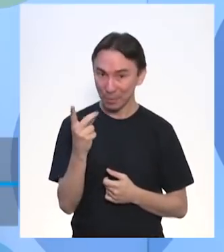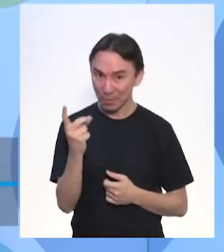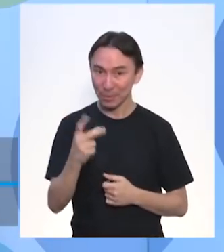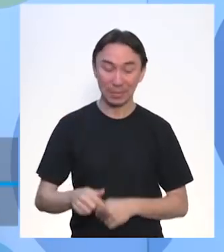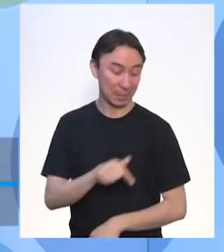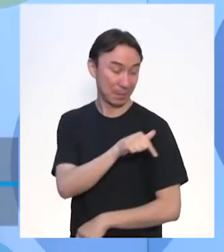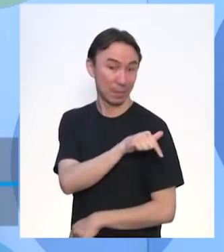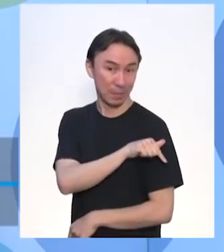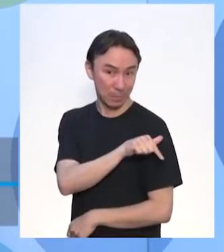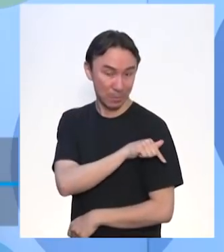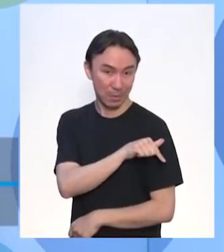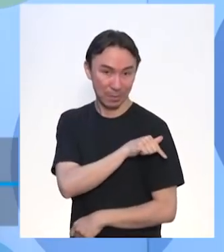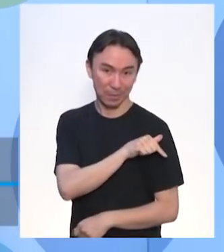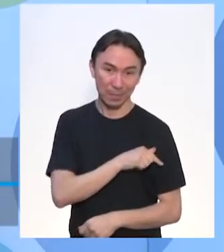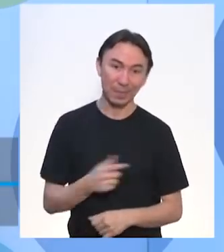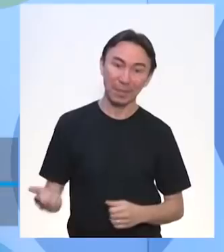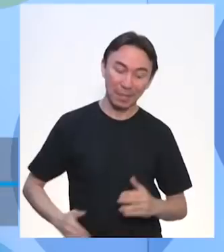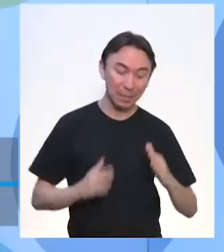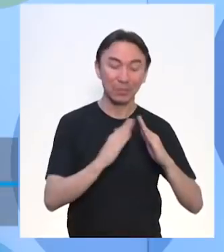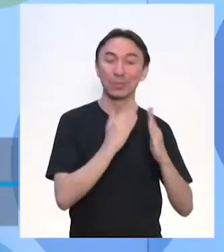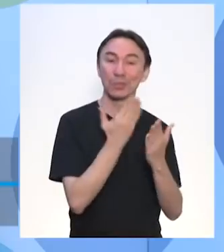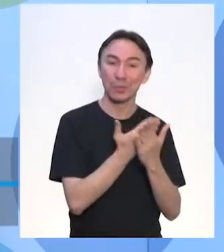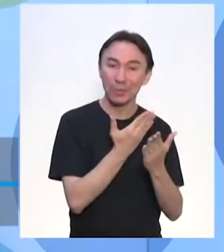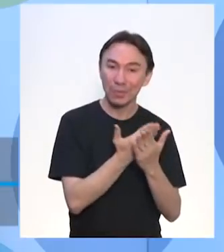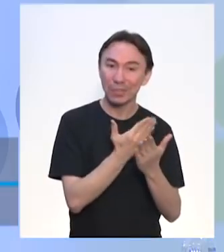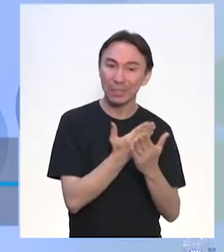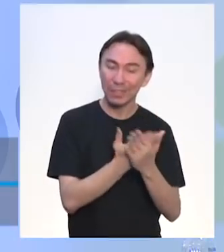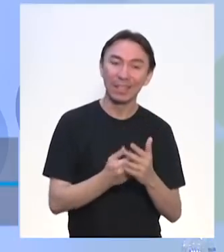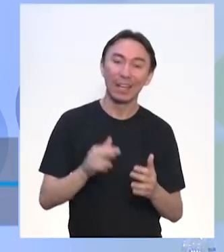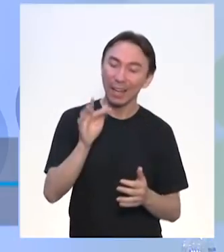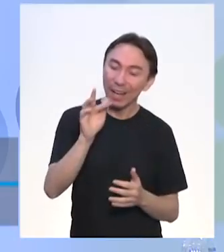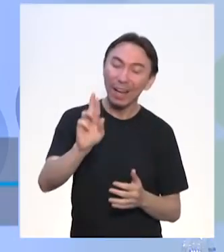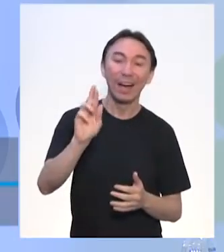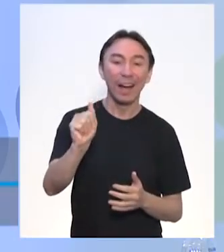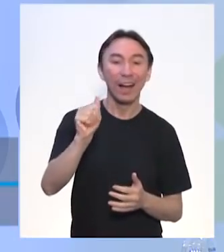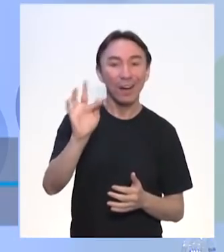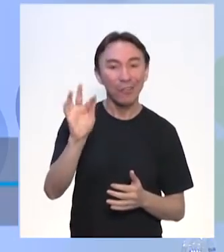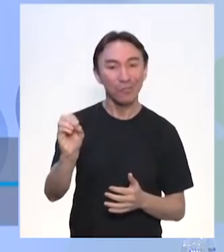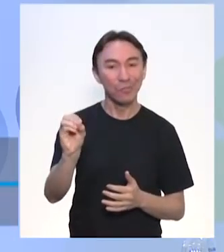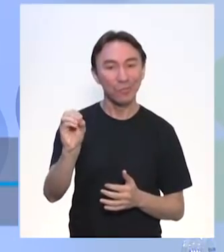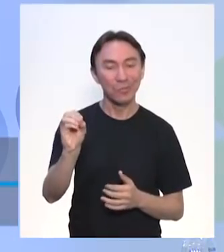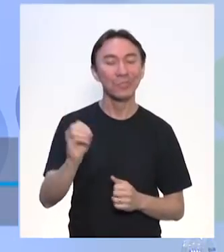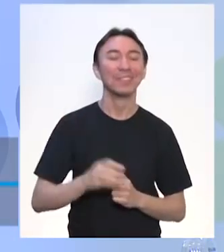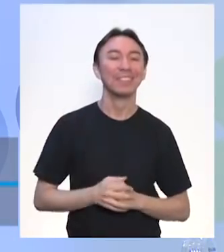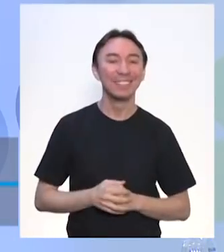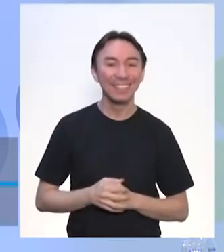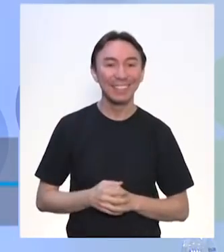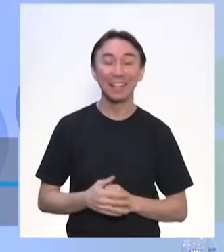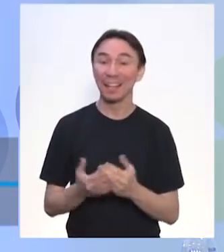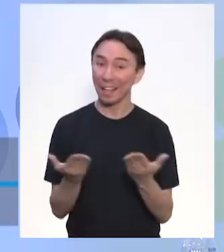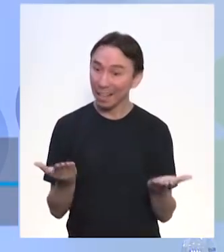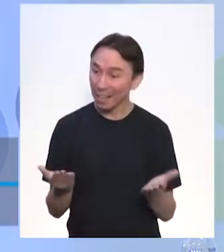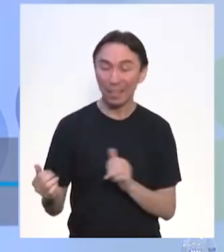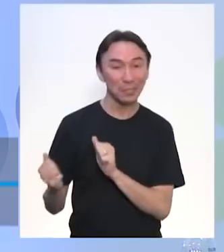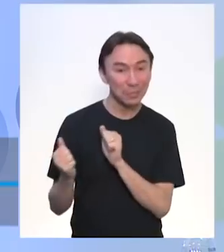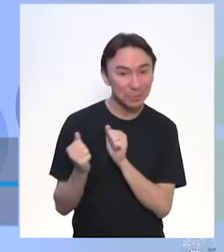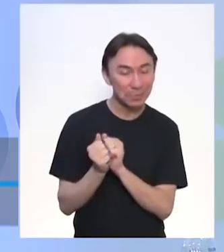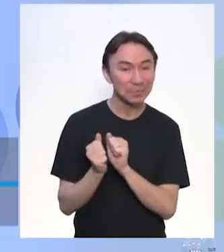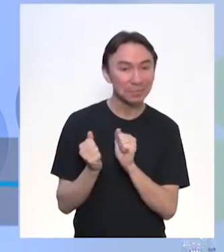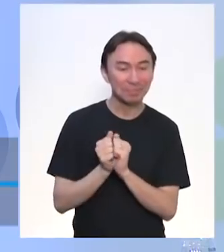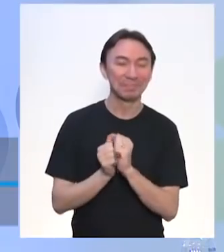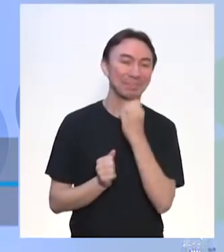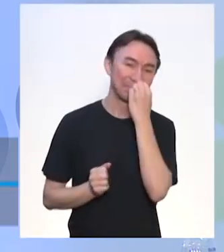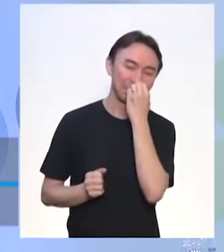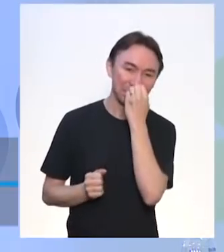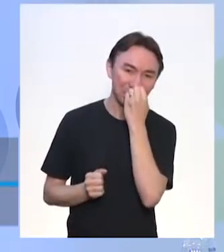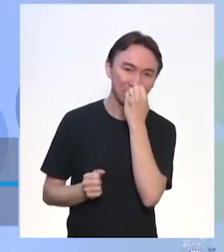Professor Dr. Giovanni Batista Raffo de Suzano. Que legal, obrigada por estar com a gente, Duda. Ela veio abrilhantar o nosso encontro, ela vai fazer